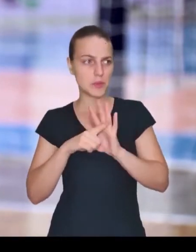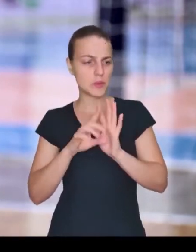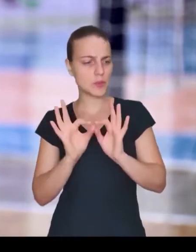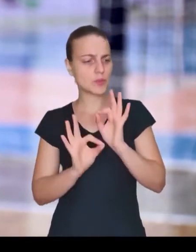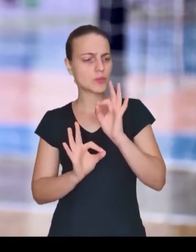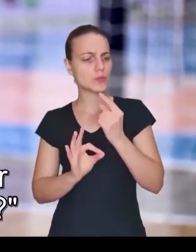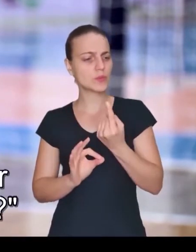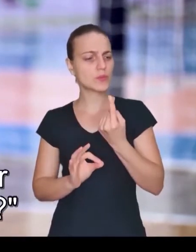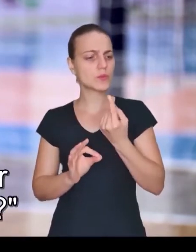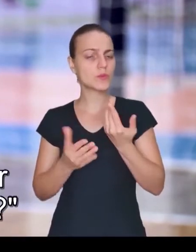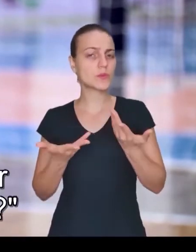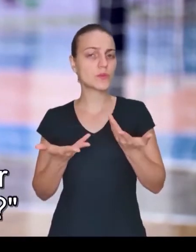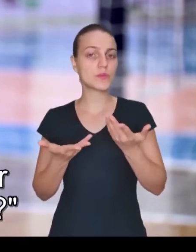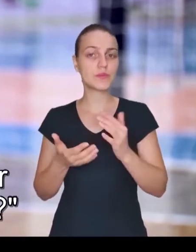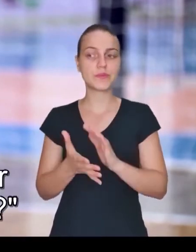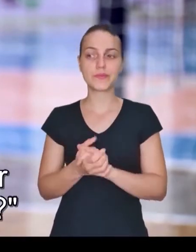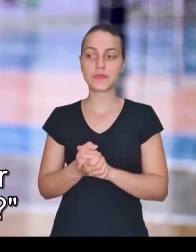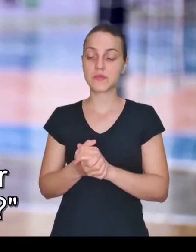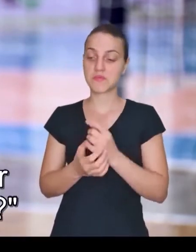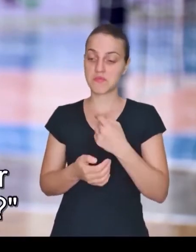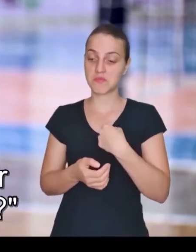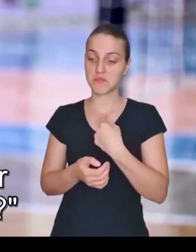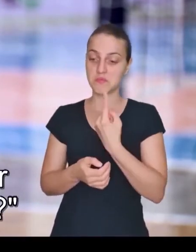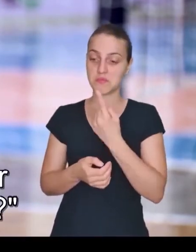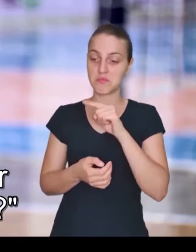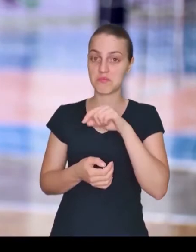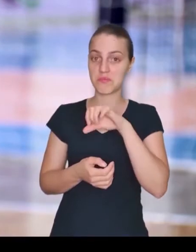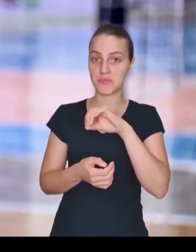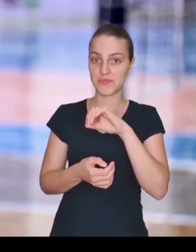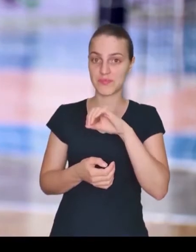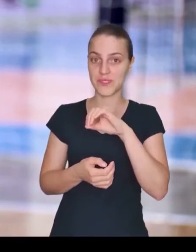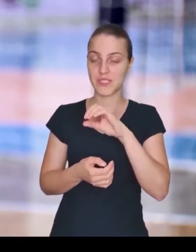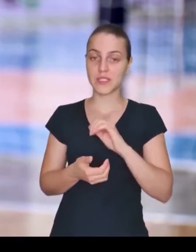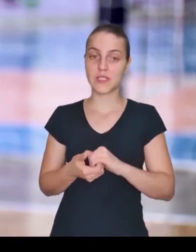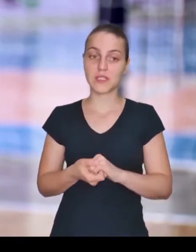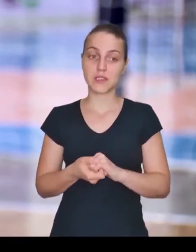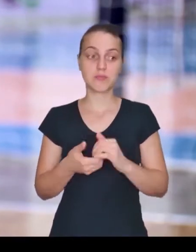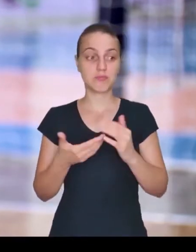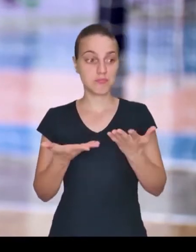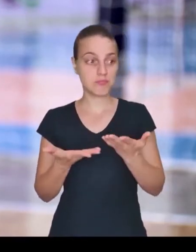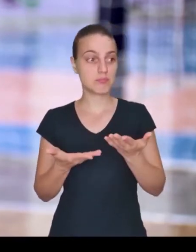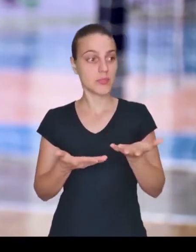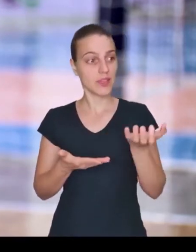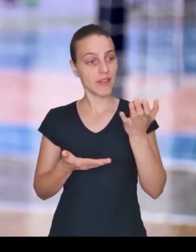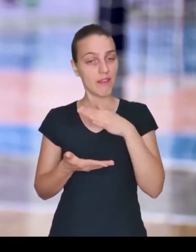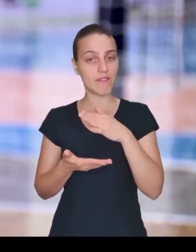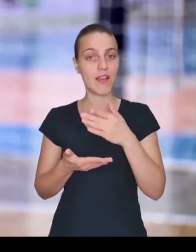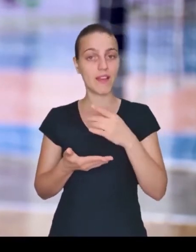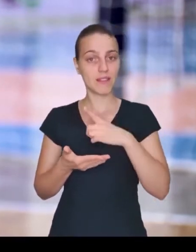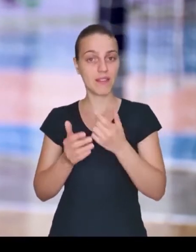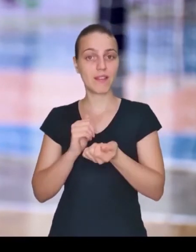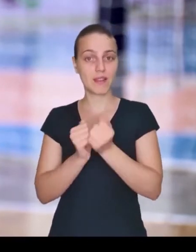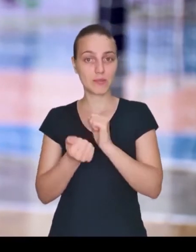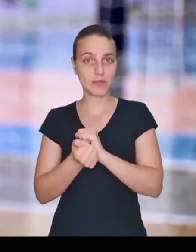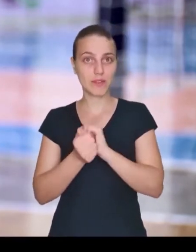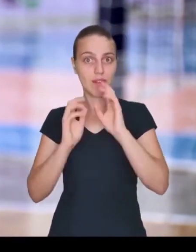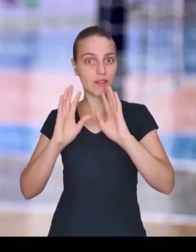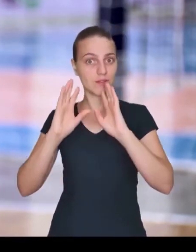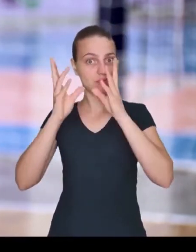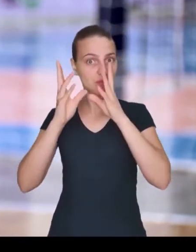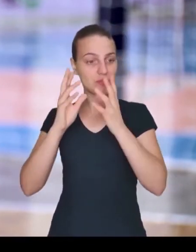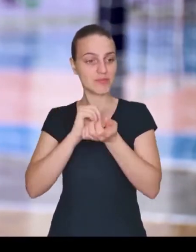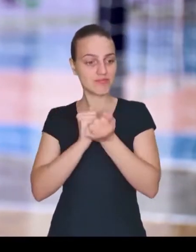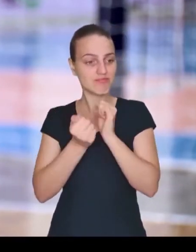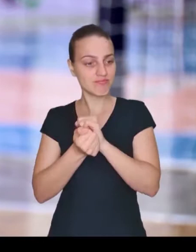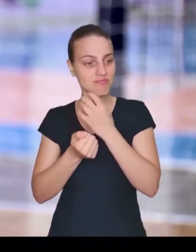m. Ele falou assim, poxa, você não quer participar do esporte paralímpico? Eu tenho o vôlei adaptado, você vai se dar bem. E graças